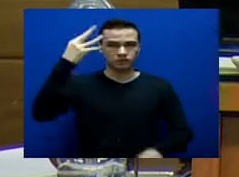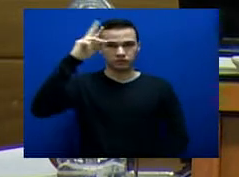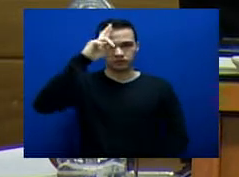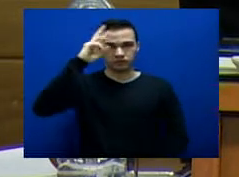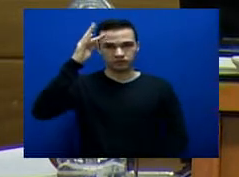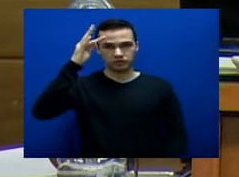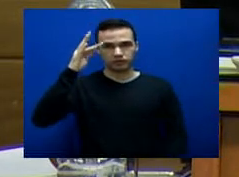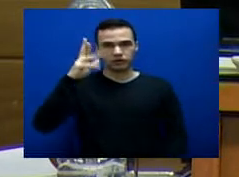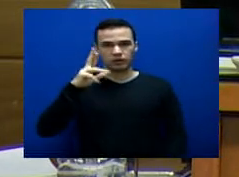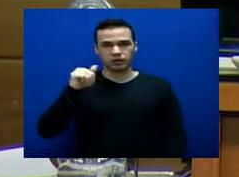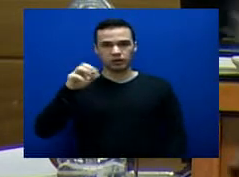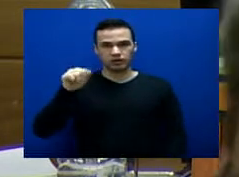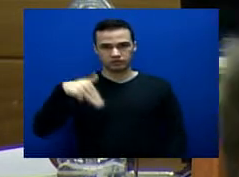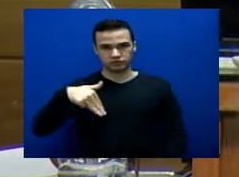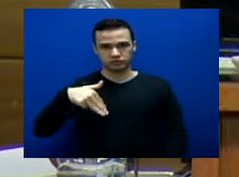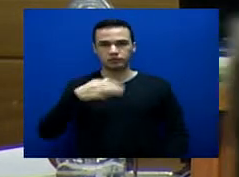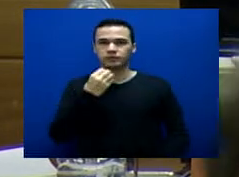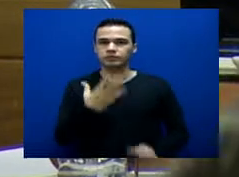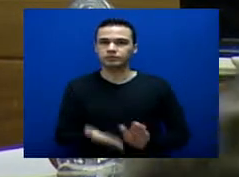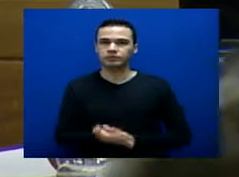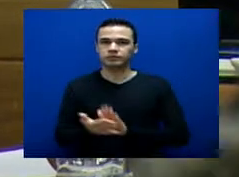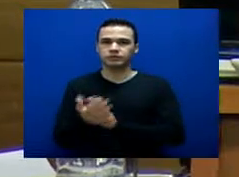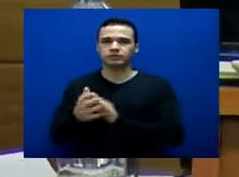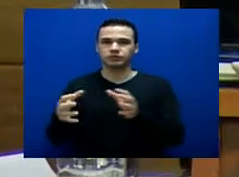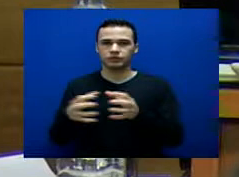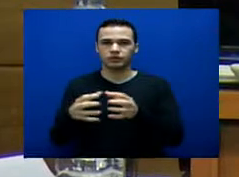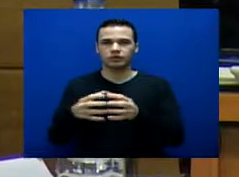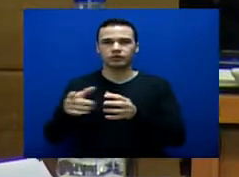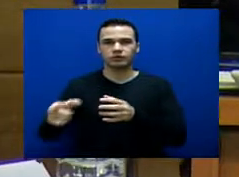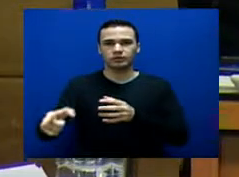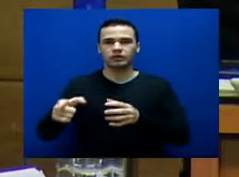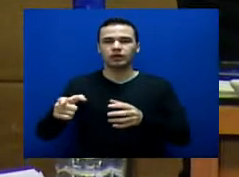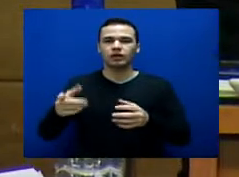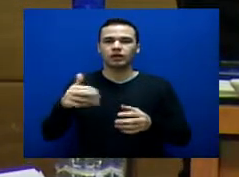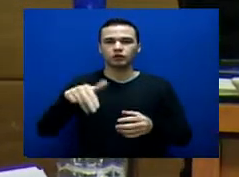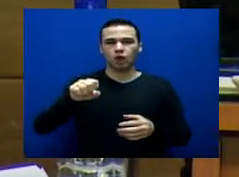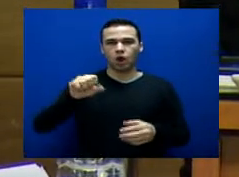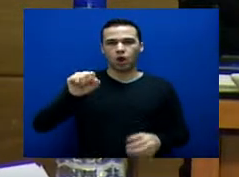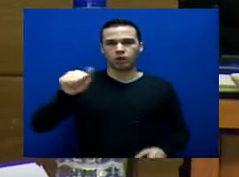Santos. Votos e congratulações ao grupo Nossa Ginga,